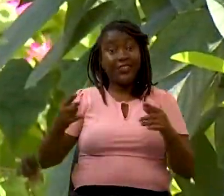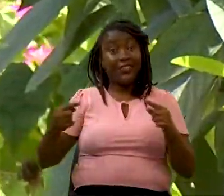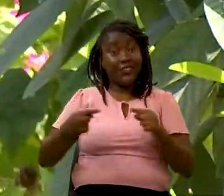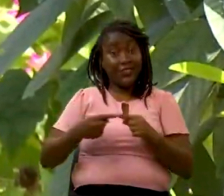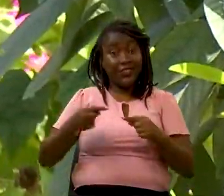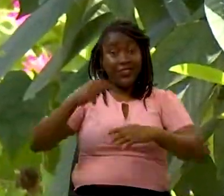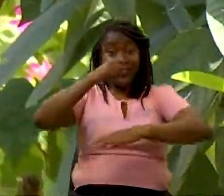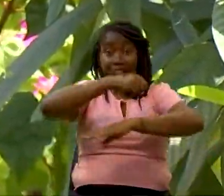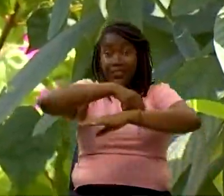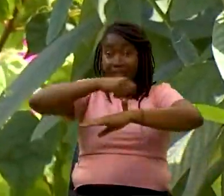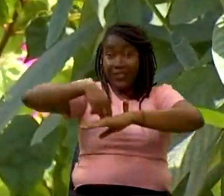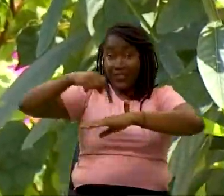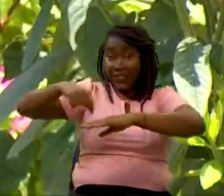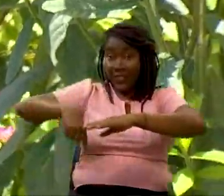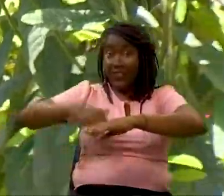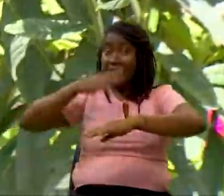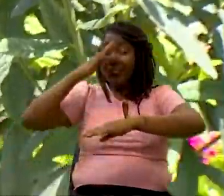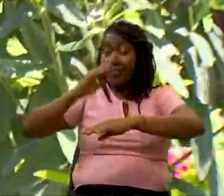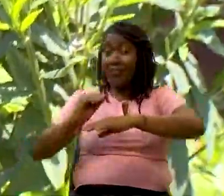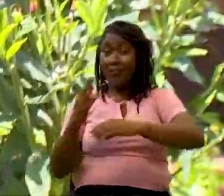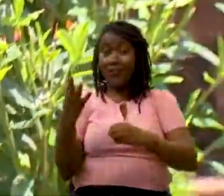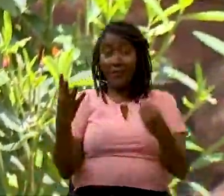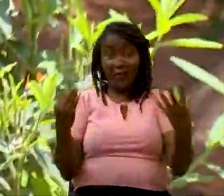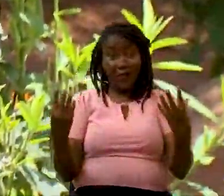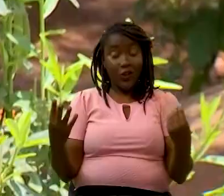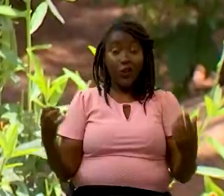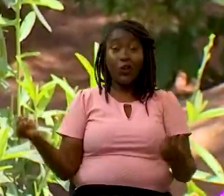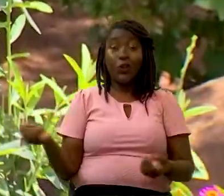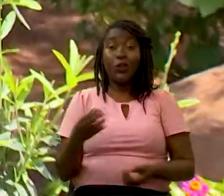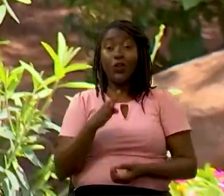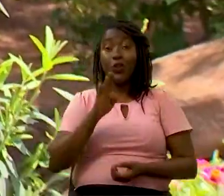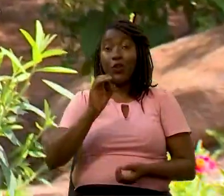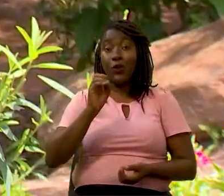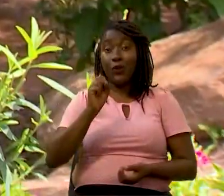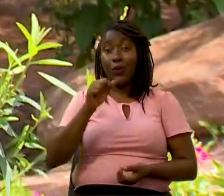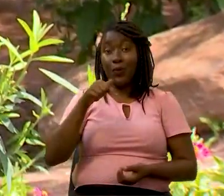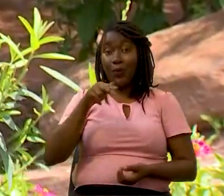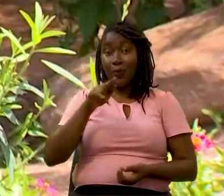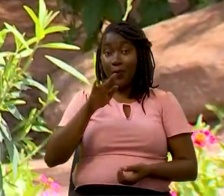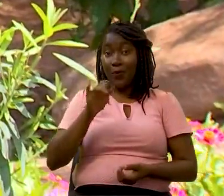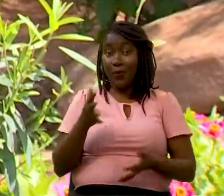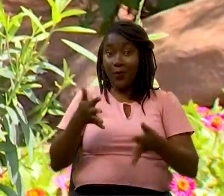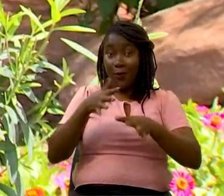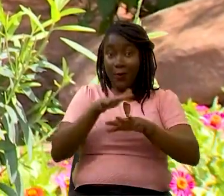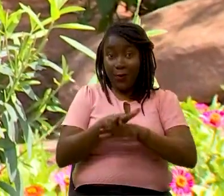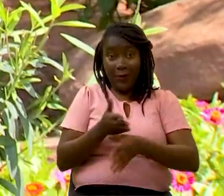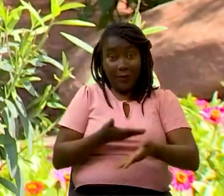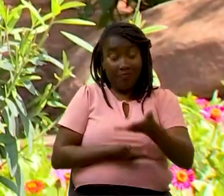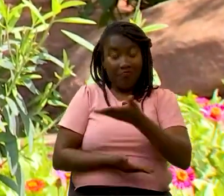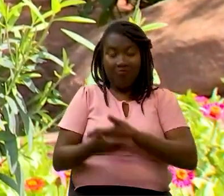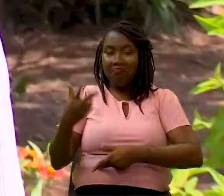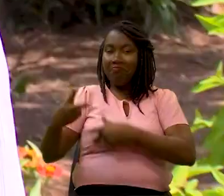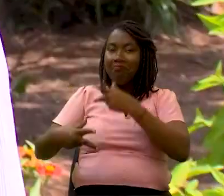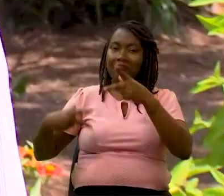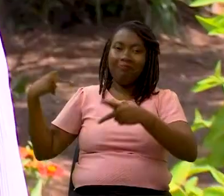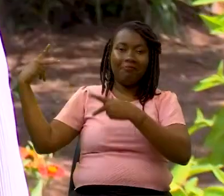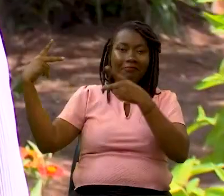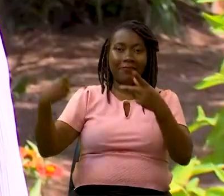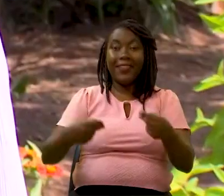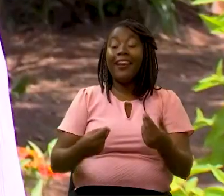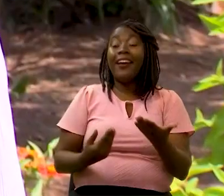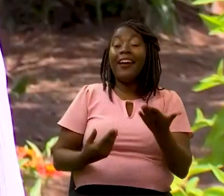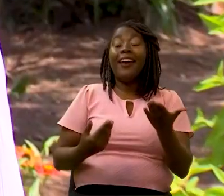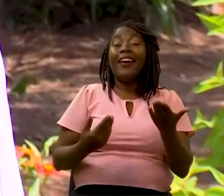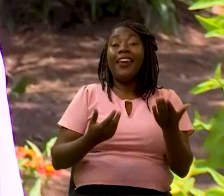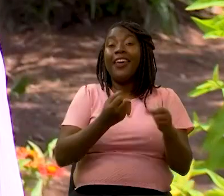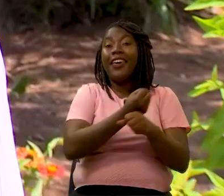já é um adepto do plantio de flores, o novo bosque integrado à praça de convívio é um grande presente. E esse parque que